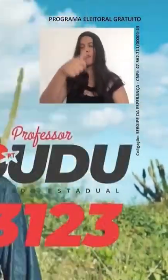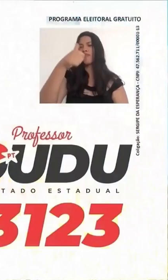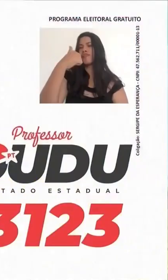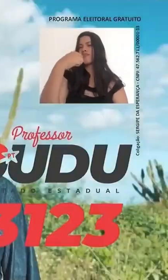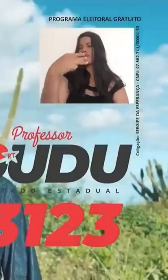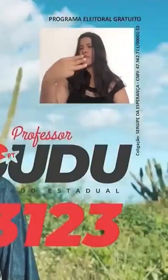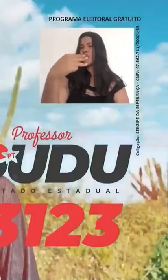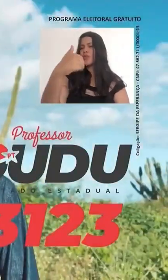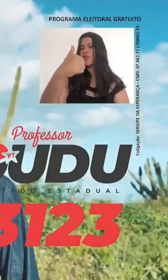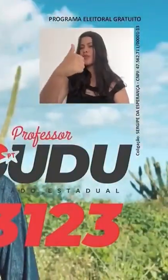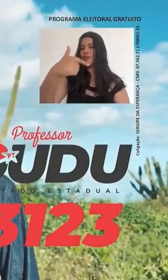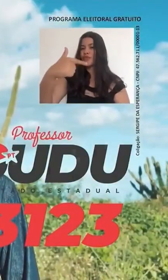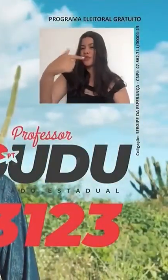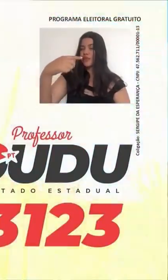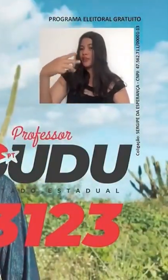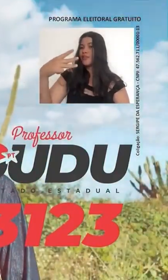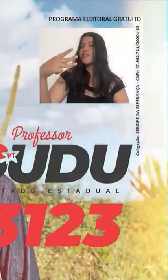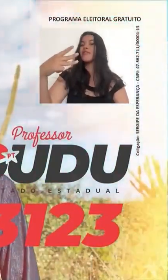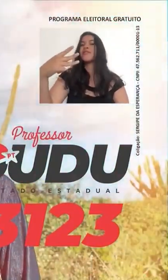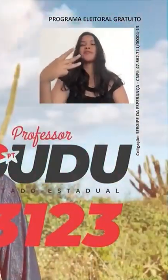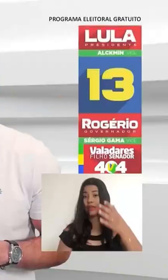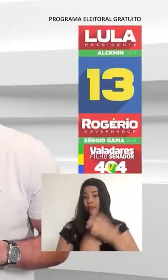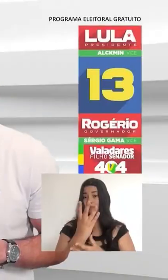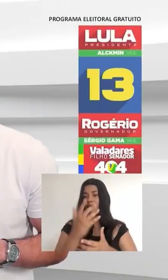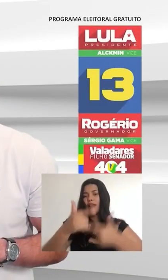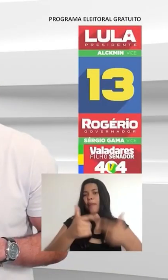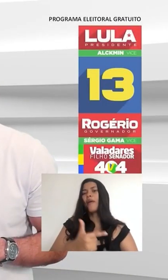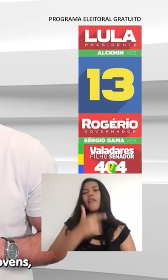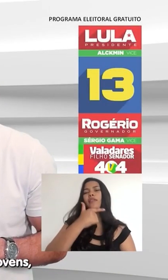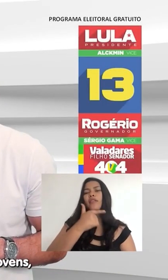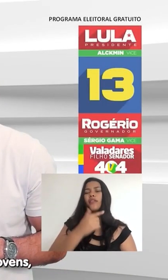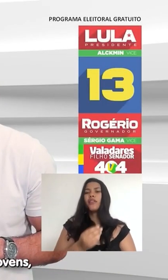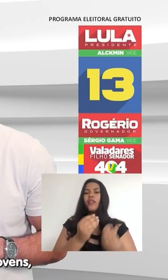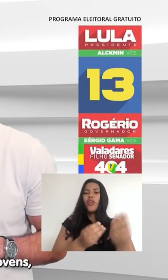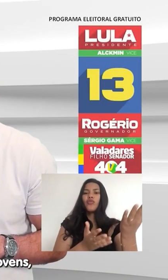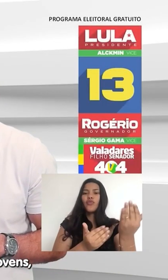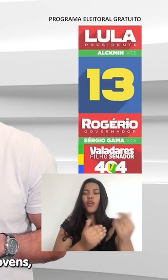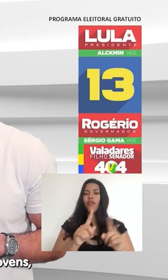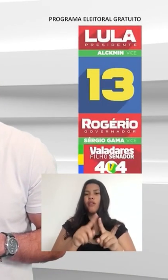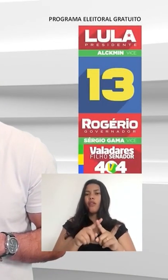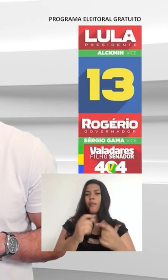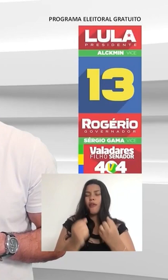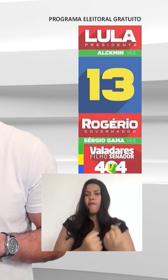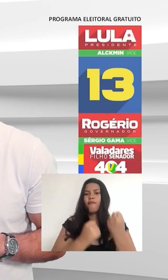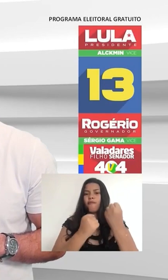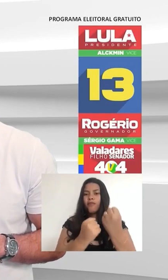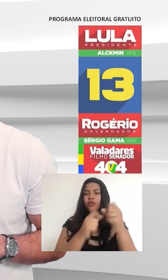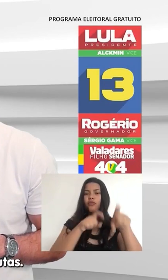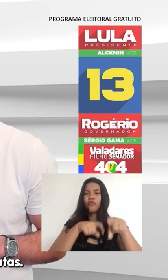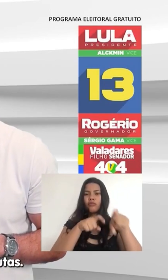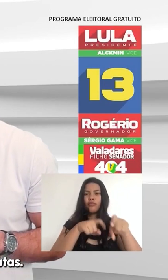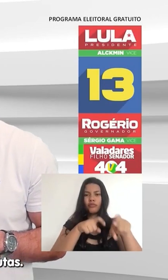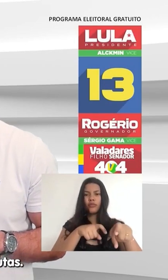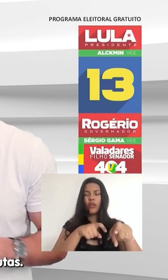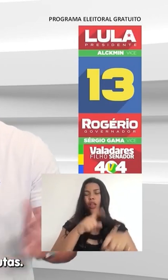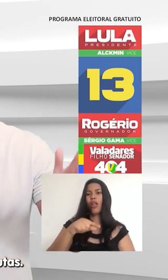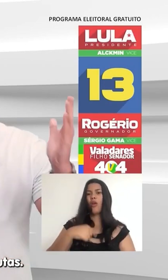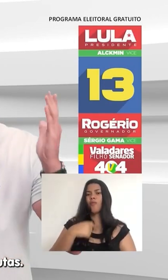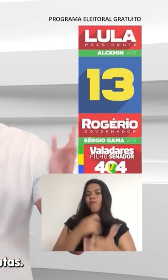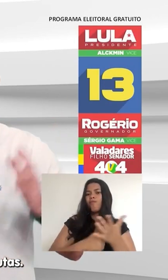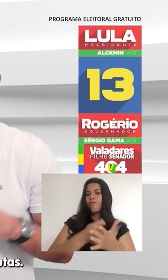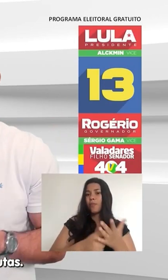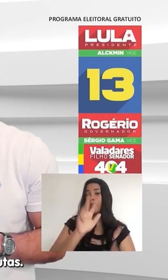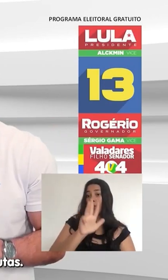13, 1, 2, 3. Criação de empregos, oportunidades para os nossos jovens, fortalecimento da economia criativa e cultura,